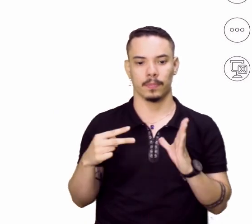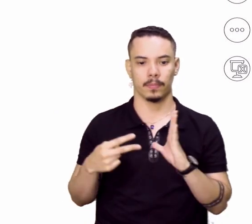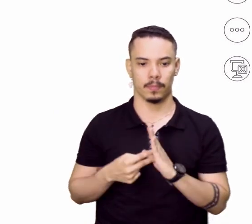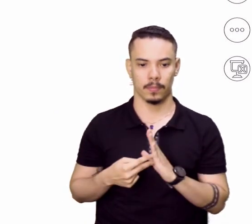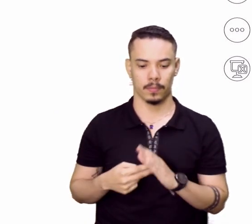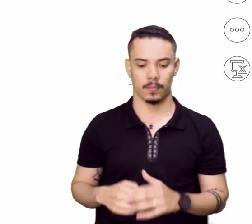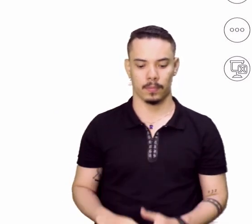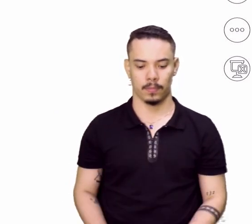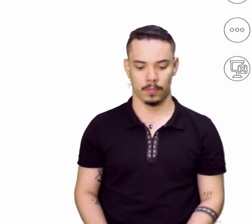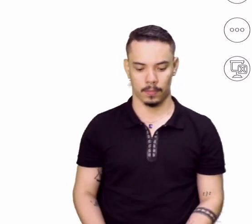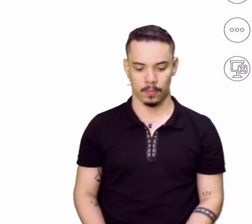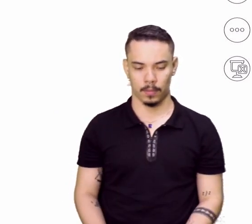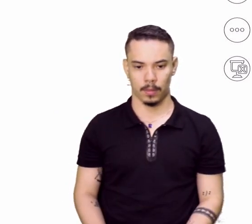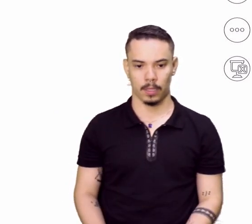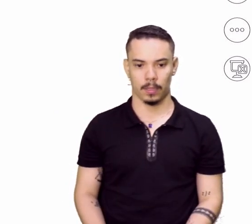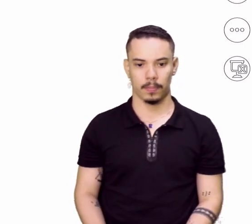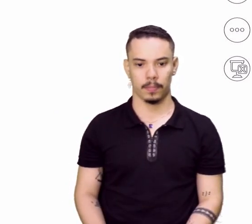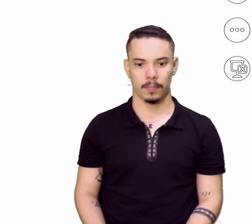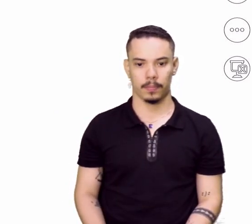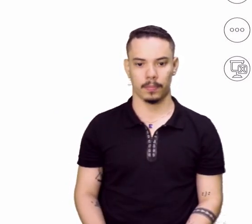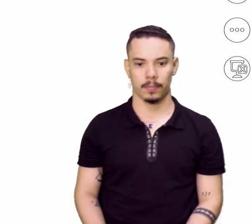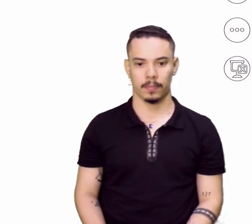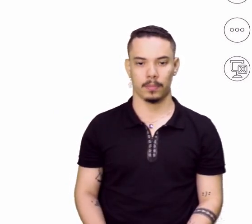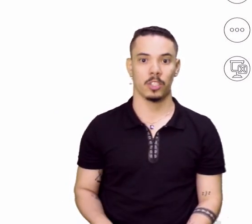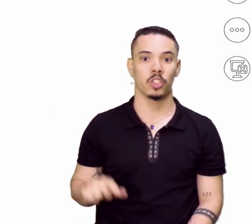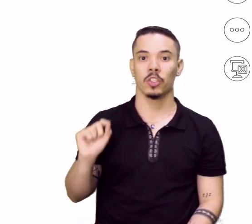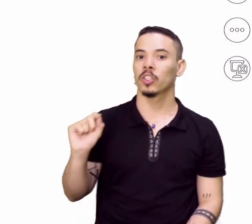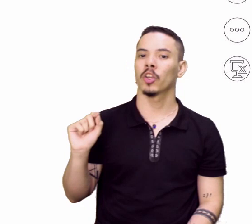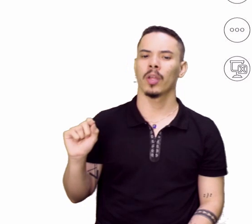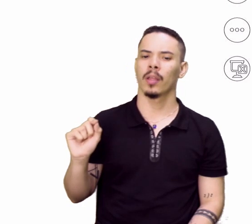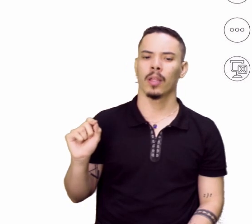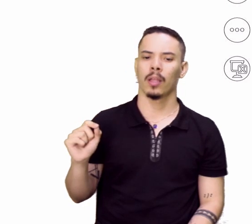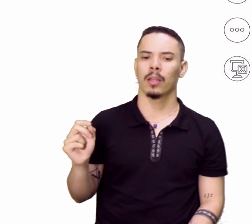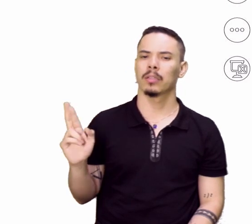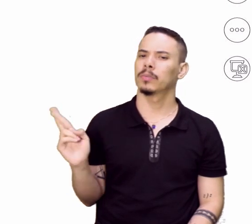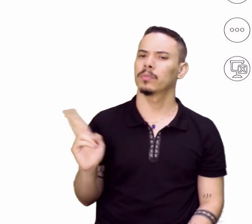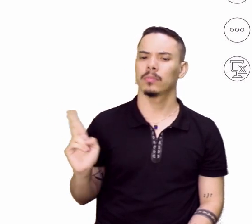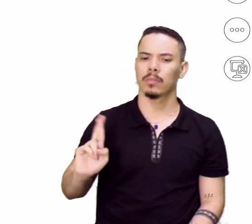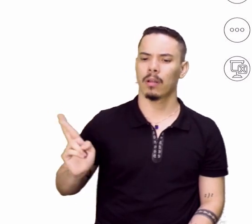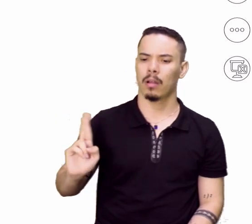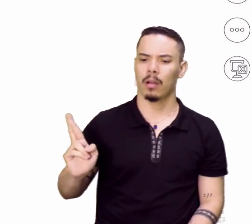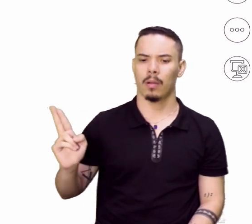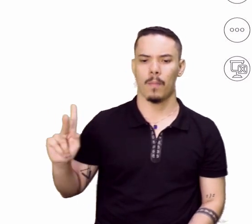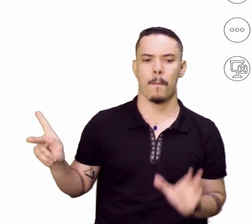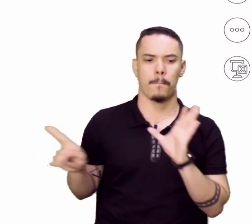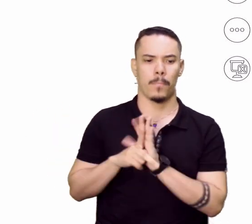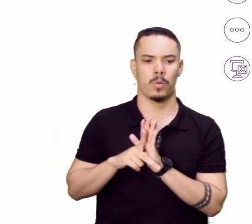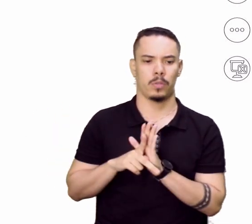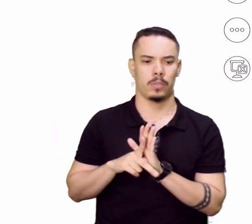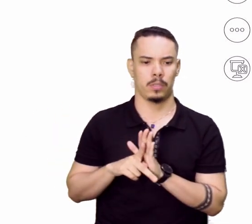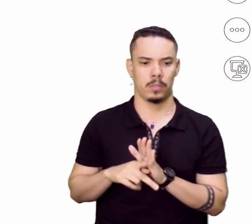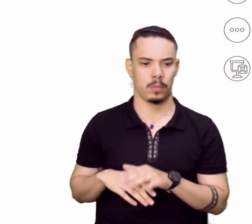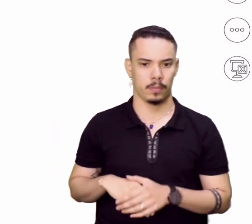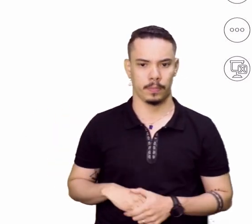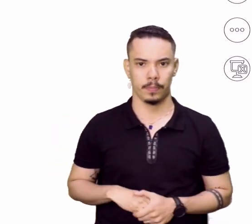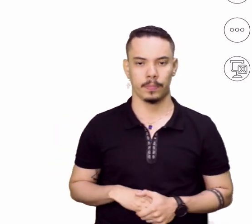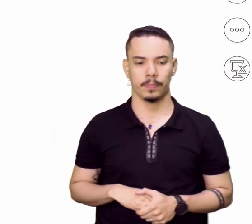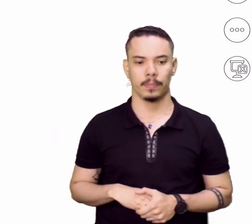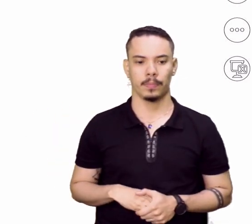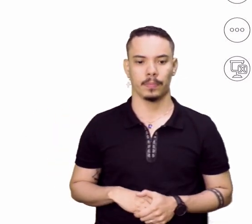whom, que é de quem, para posse. Então lembra aí, o whose sempre vai ser para